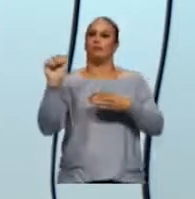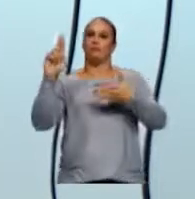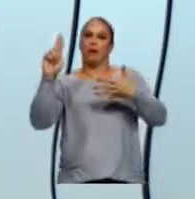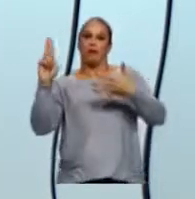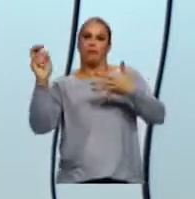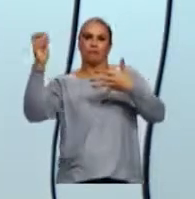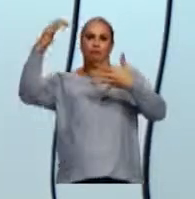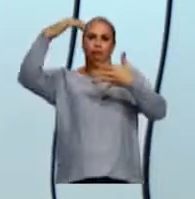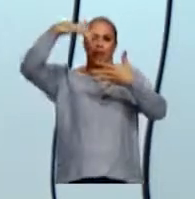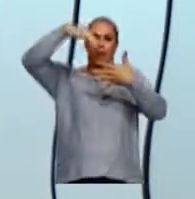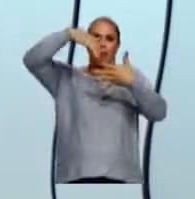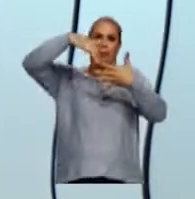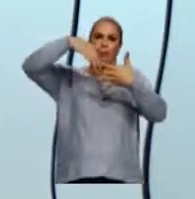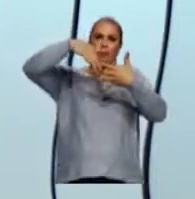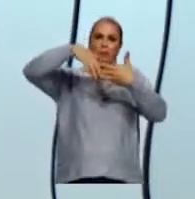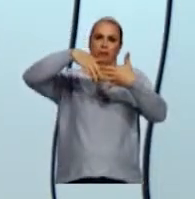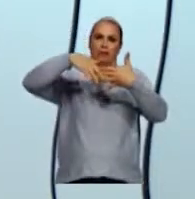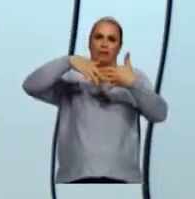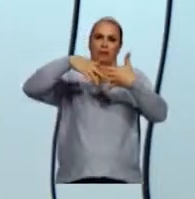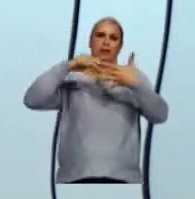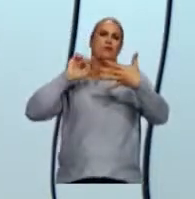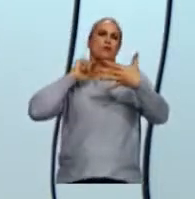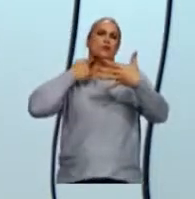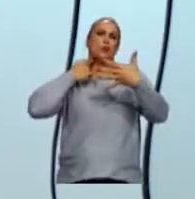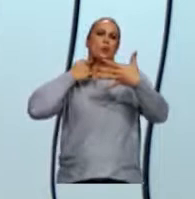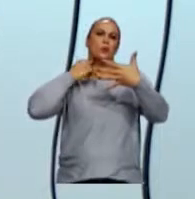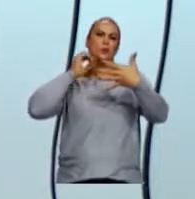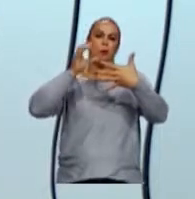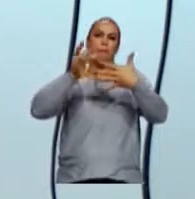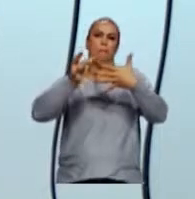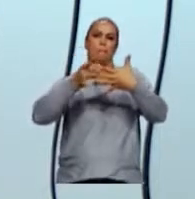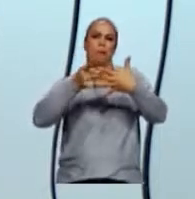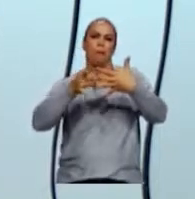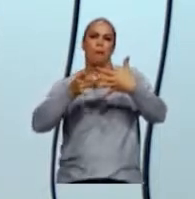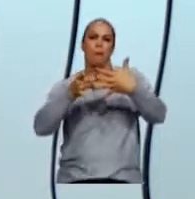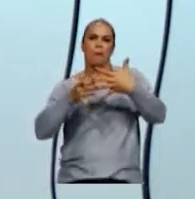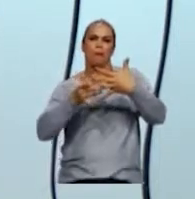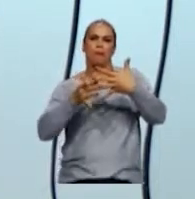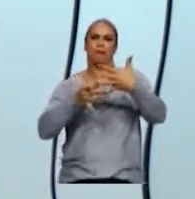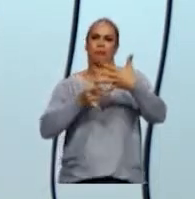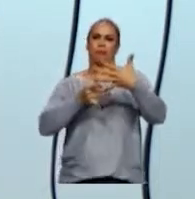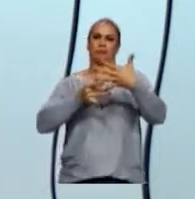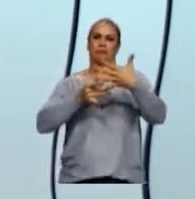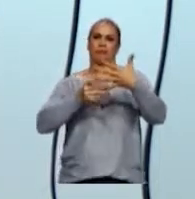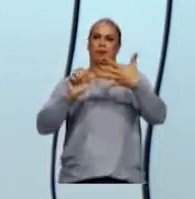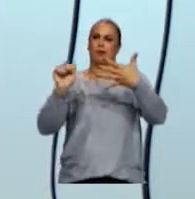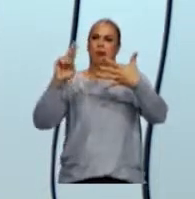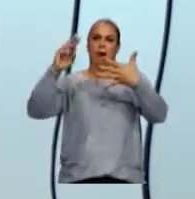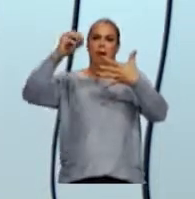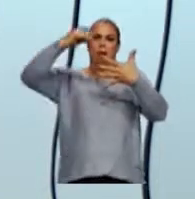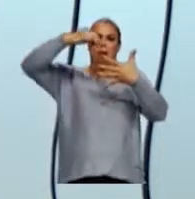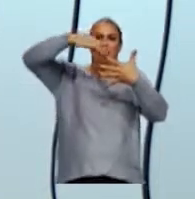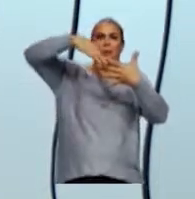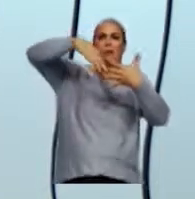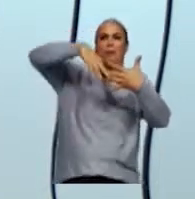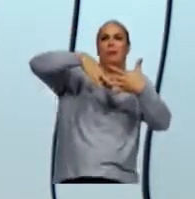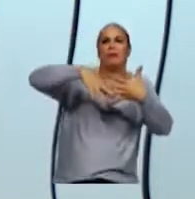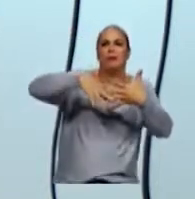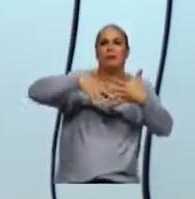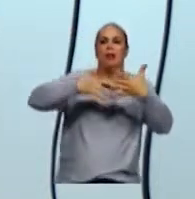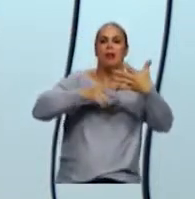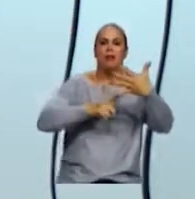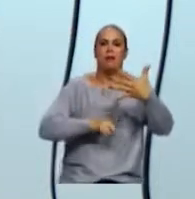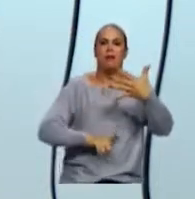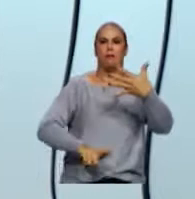ar. Existem impurezas que são retidas logo na entrada com as fossas nasais. Mas se passar alguma outra impureza,